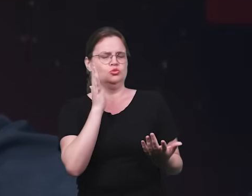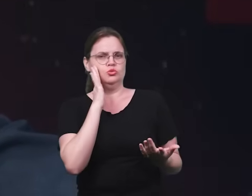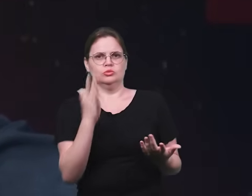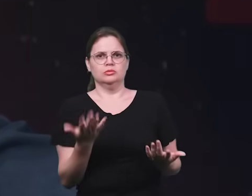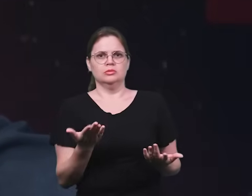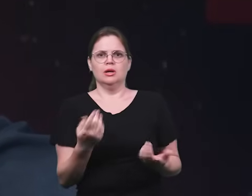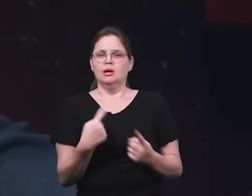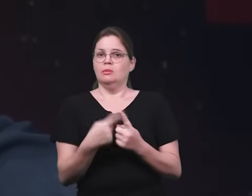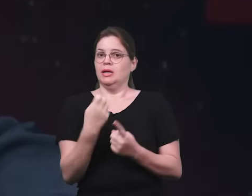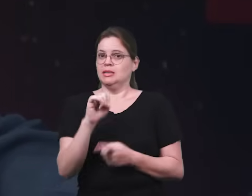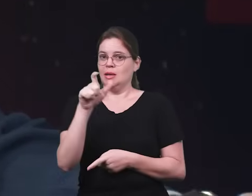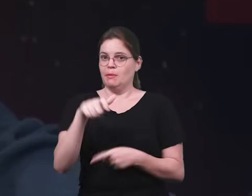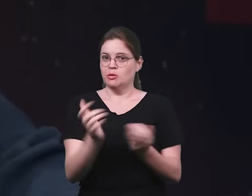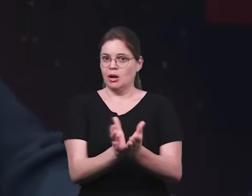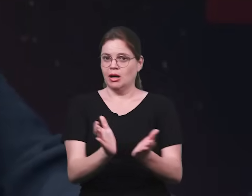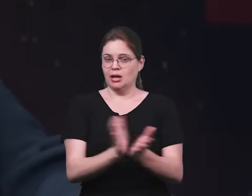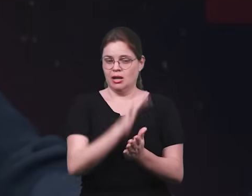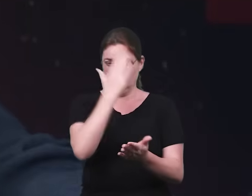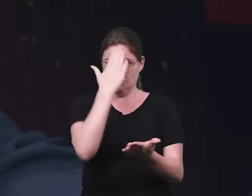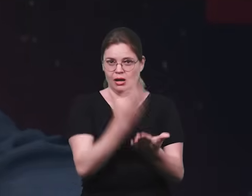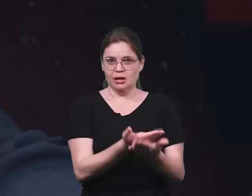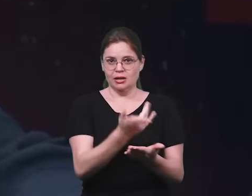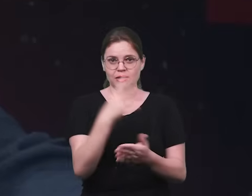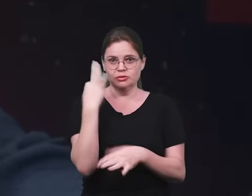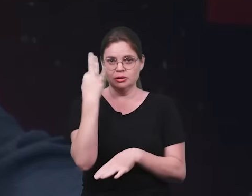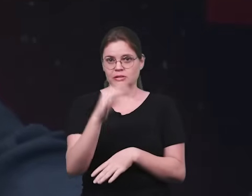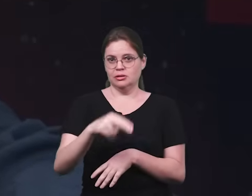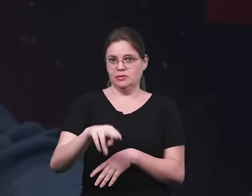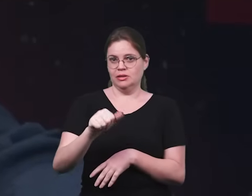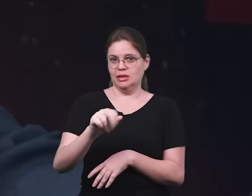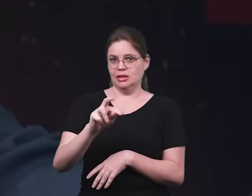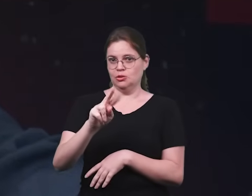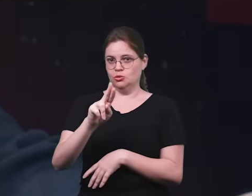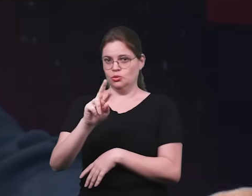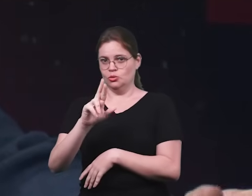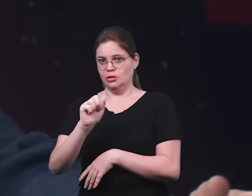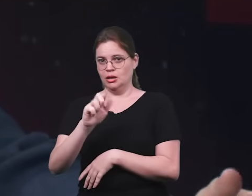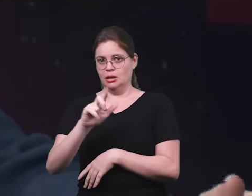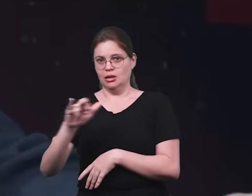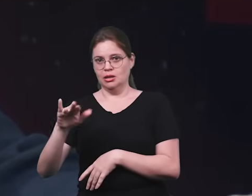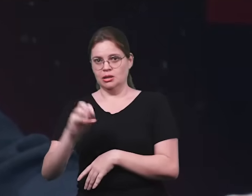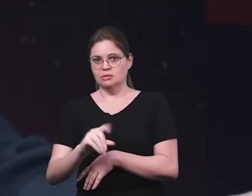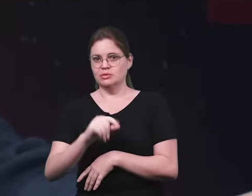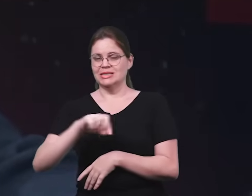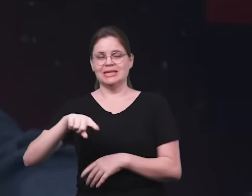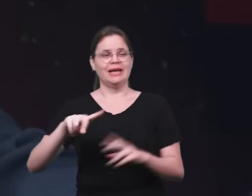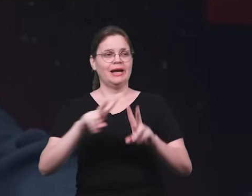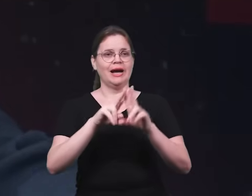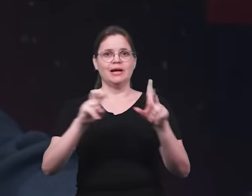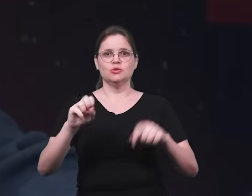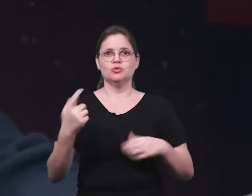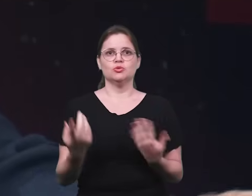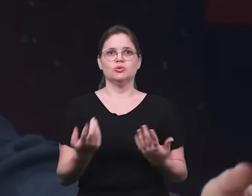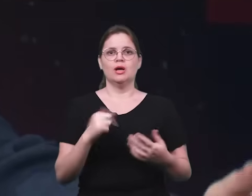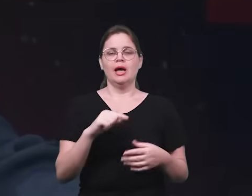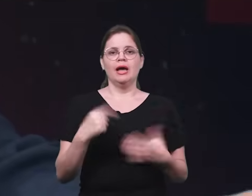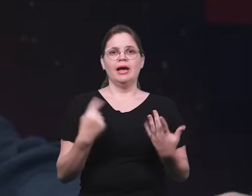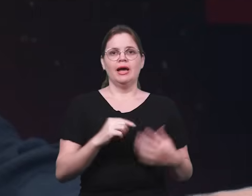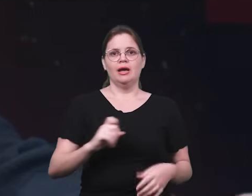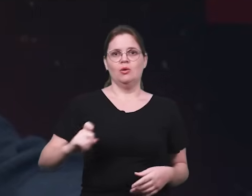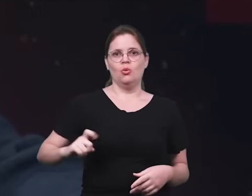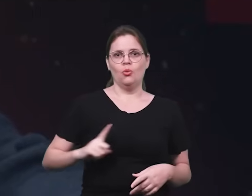no naturalismo, seja ele de qual forma for, seja ele uma evolução guiada ou não guiada, que